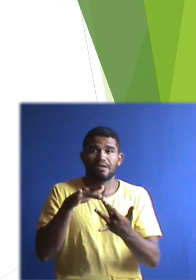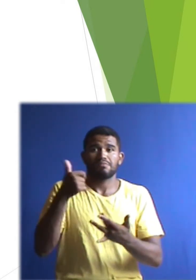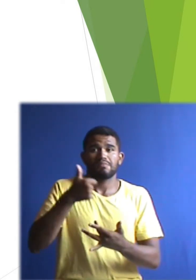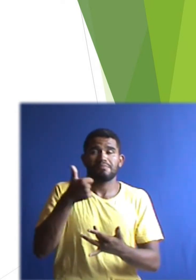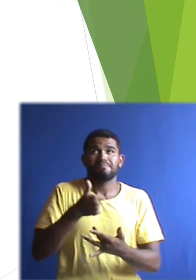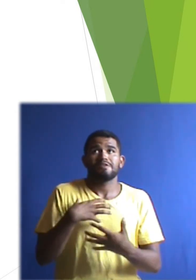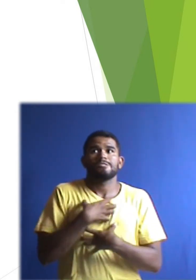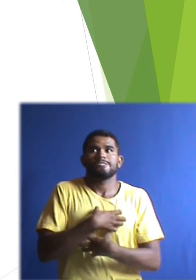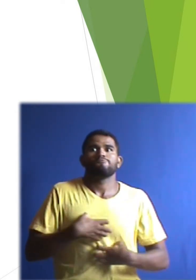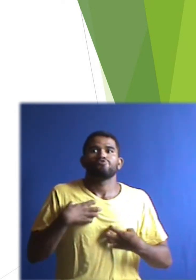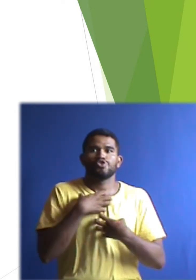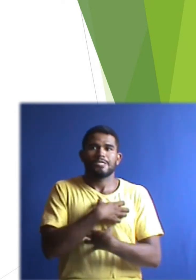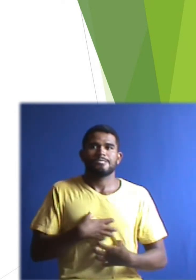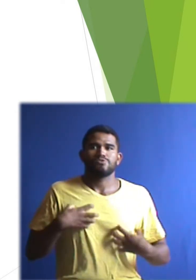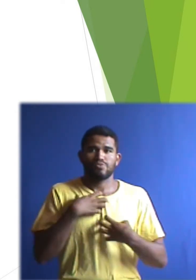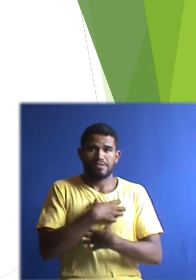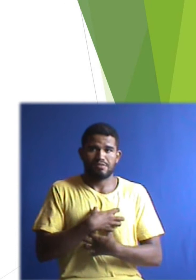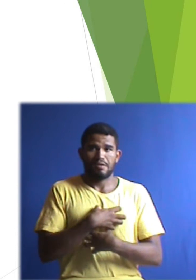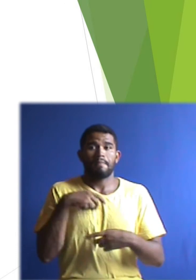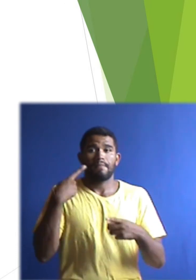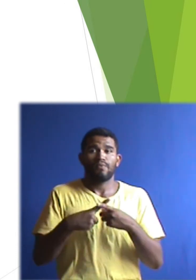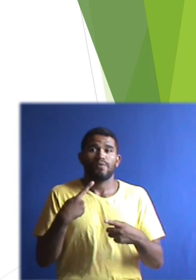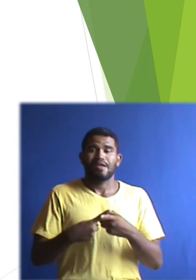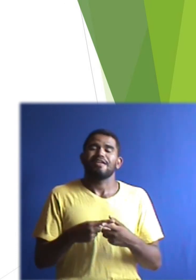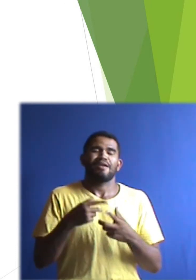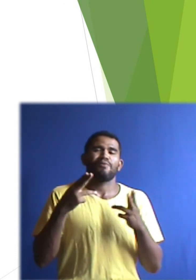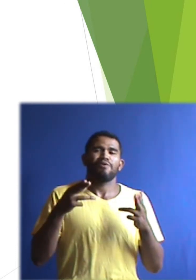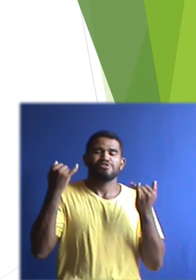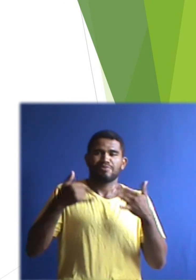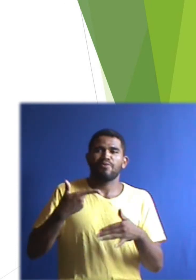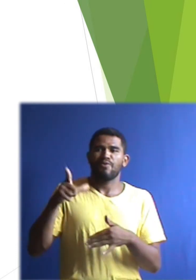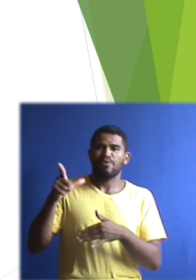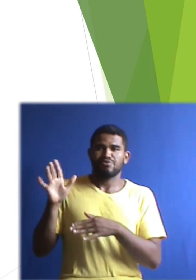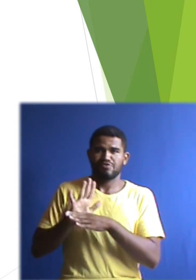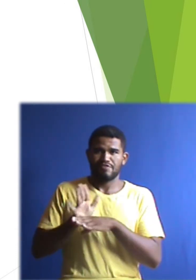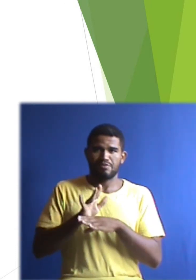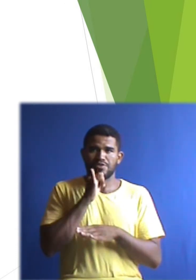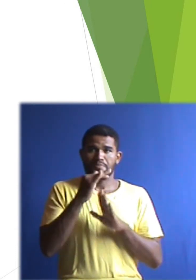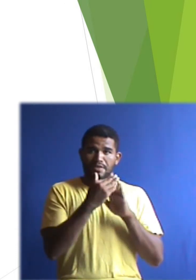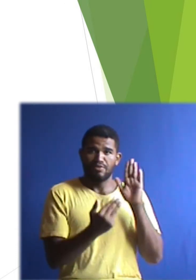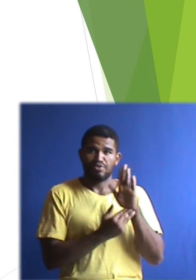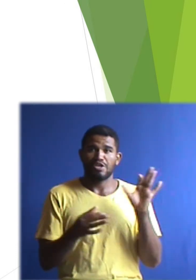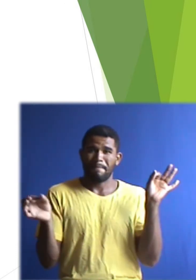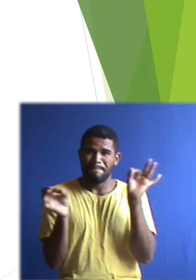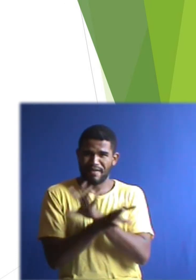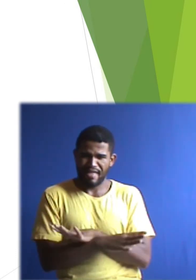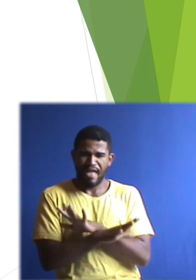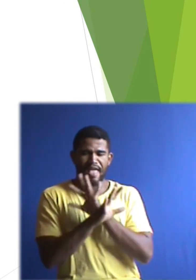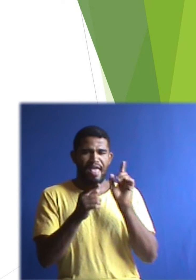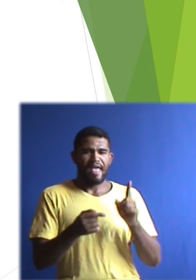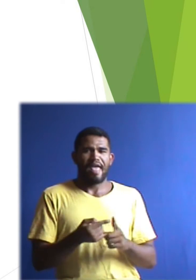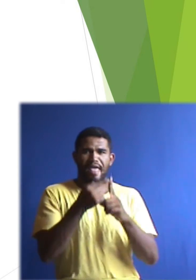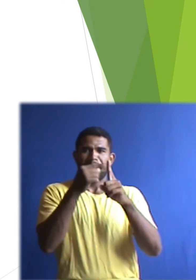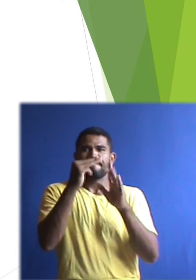primeiras frustrações. Como eu disse para vocês nos outros vídeos, as metodologias elas não são prontas e acabadas e é